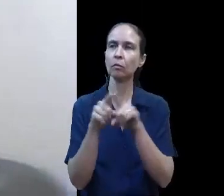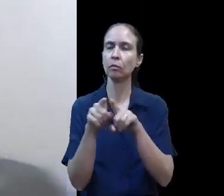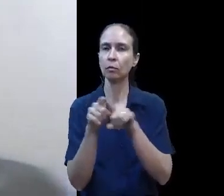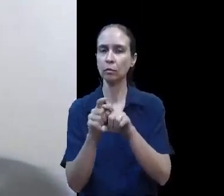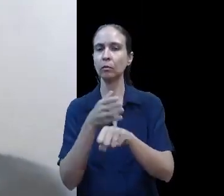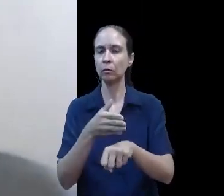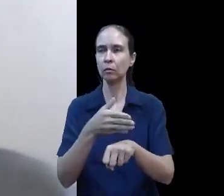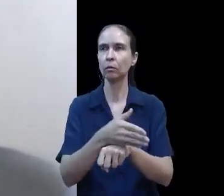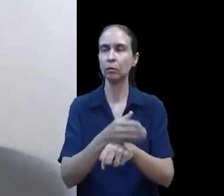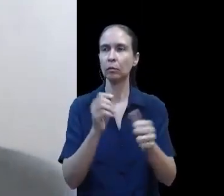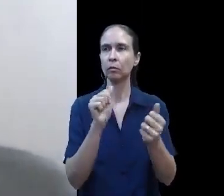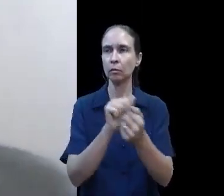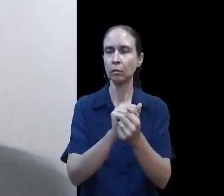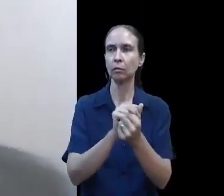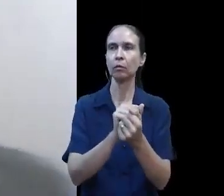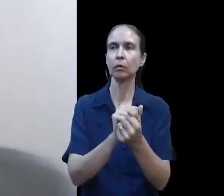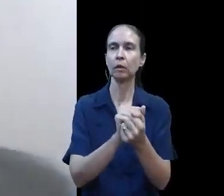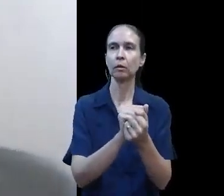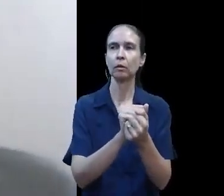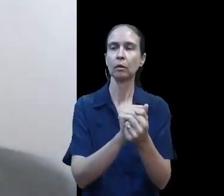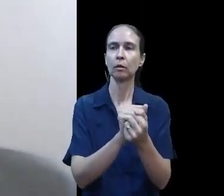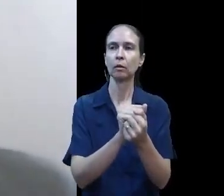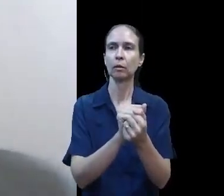trabalhos conosco, né? E,